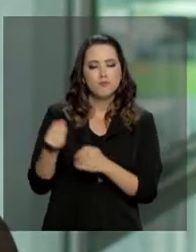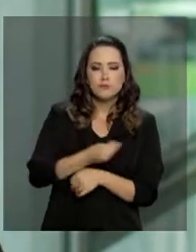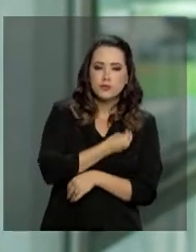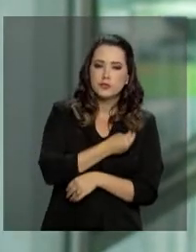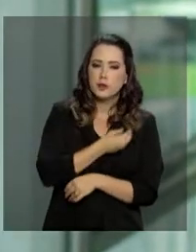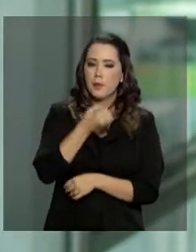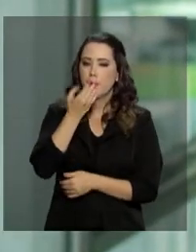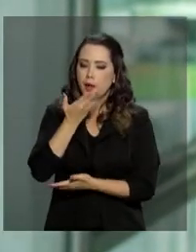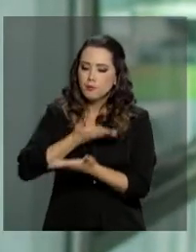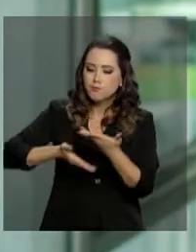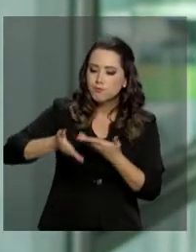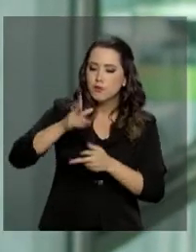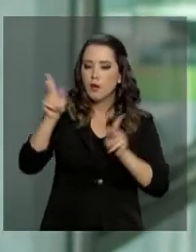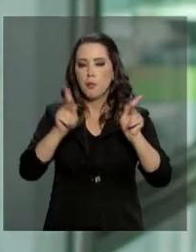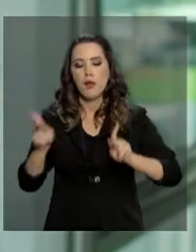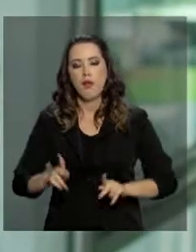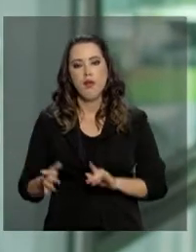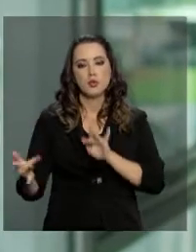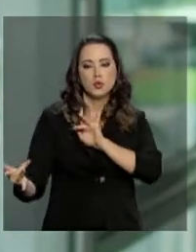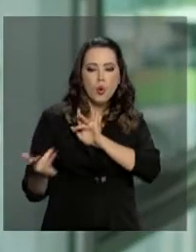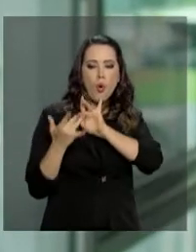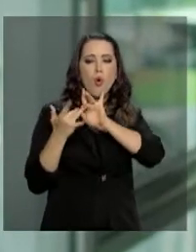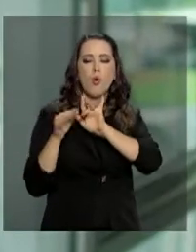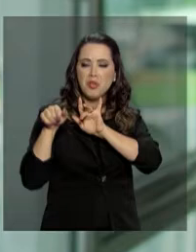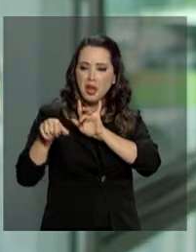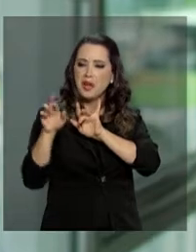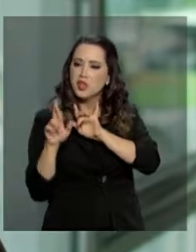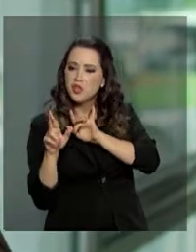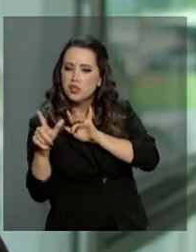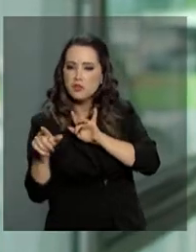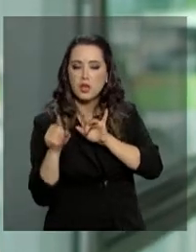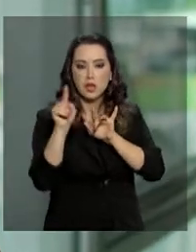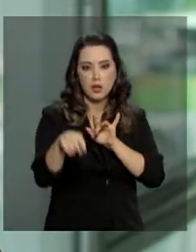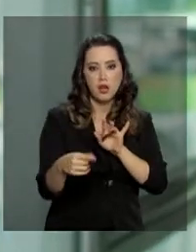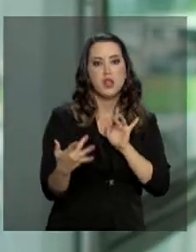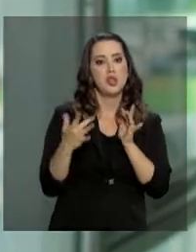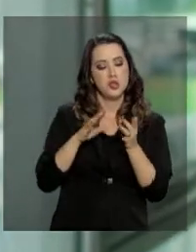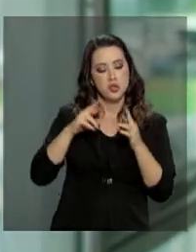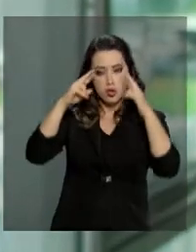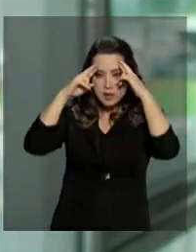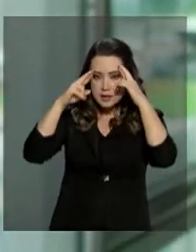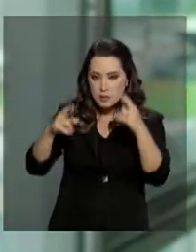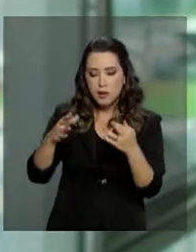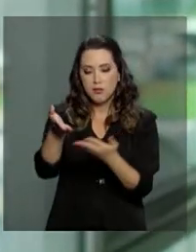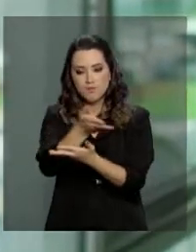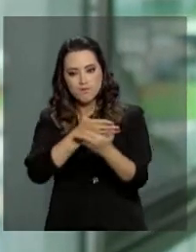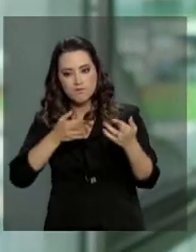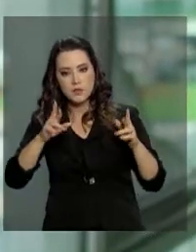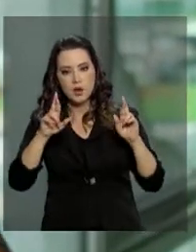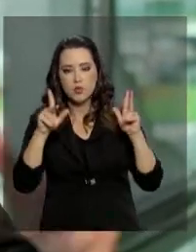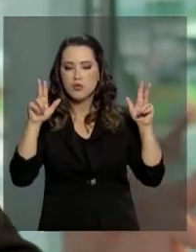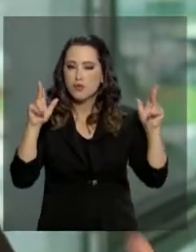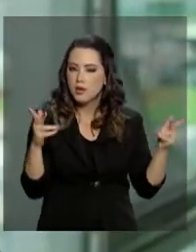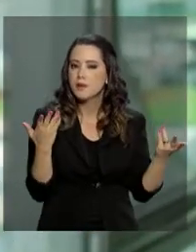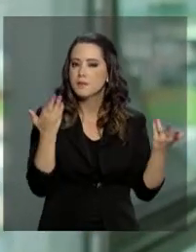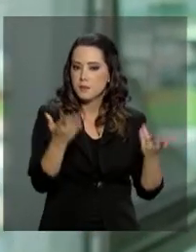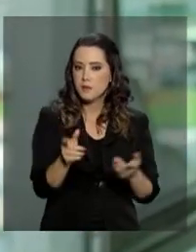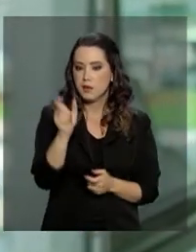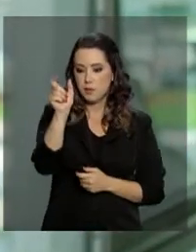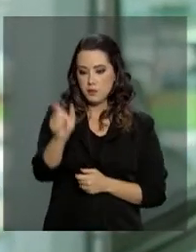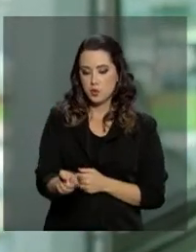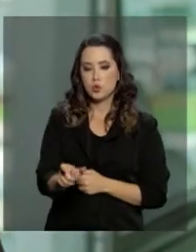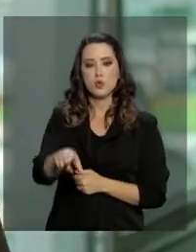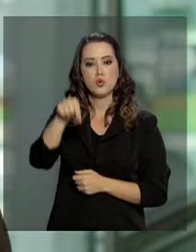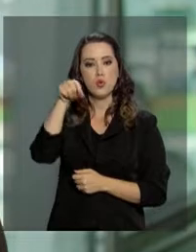convivência pacífica, da aceitação do contraditório, da tolerância com as diferenças. O eleitor escolhe o